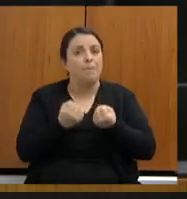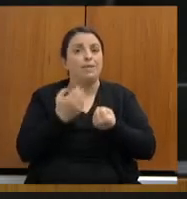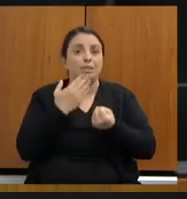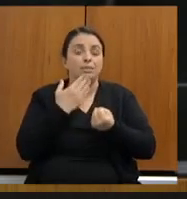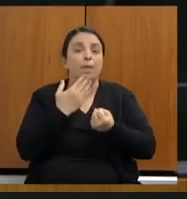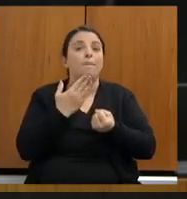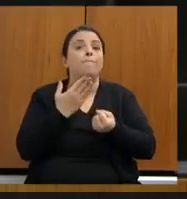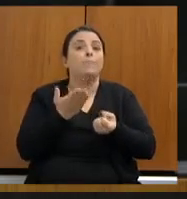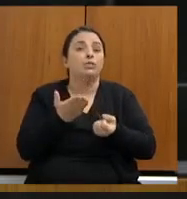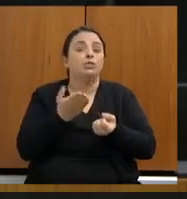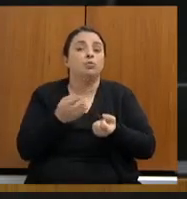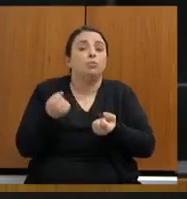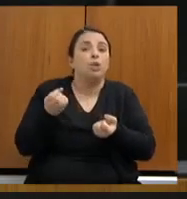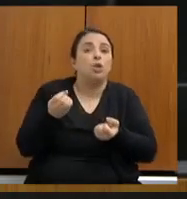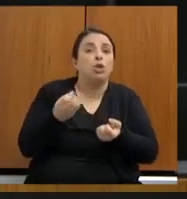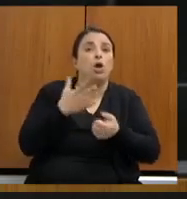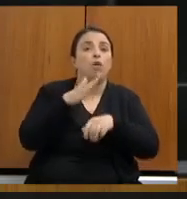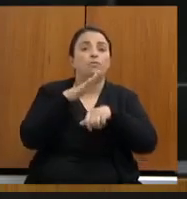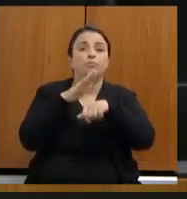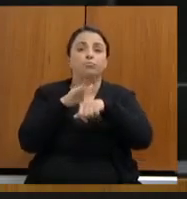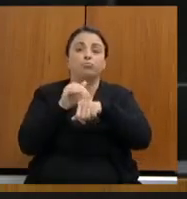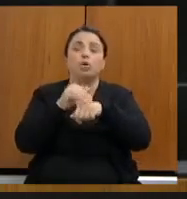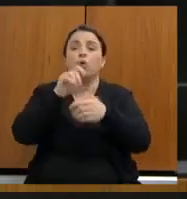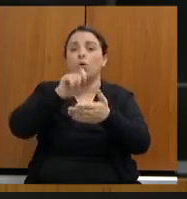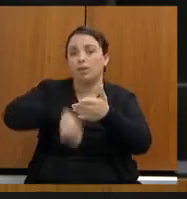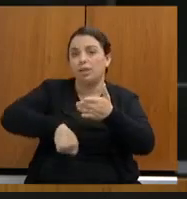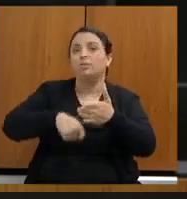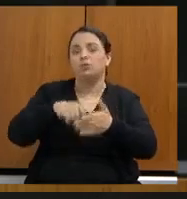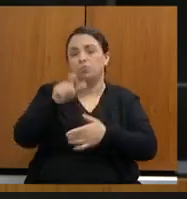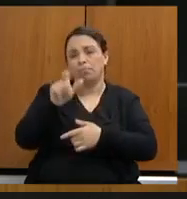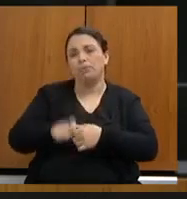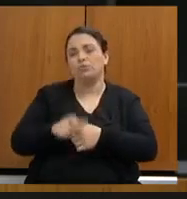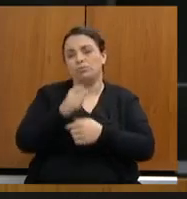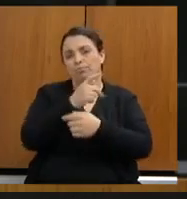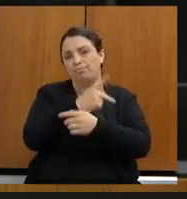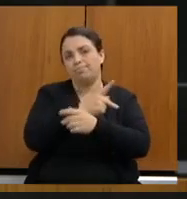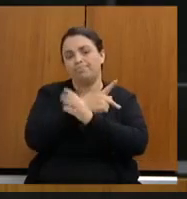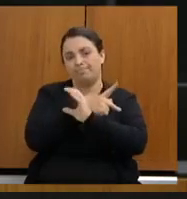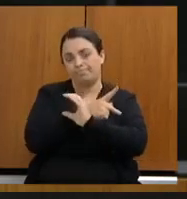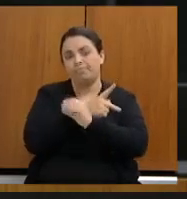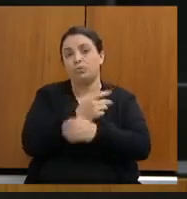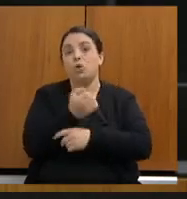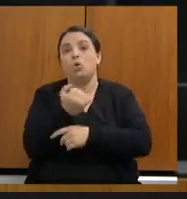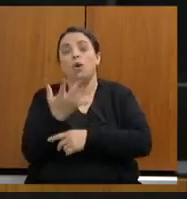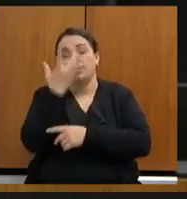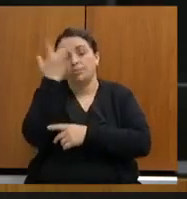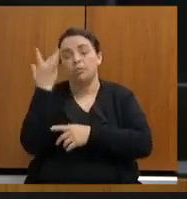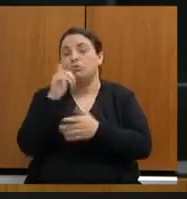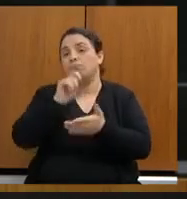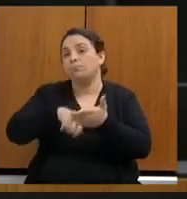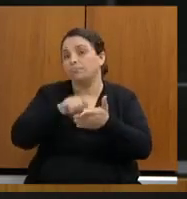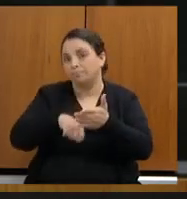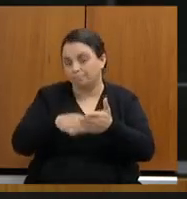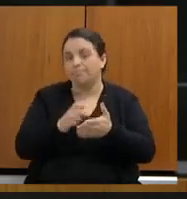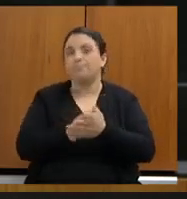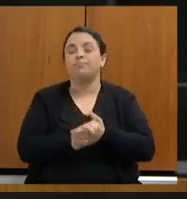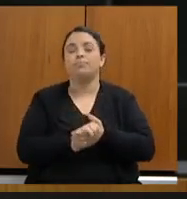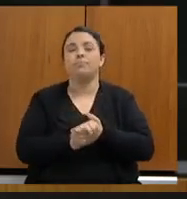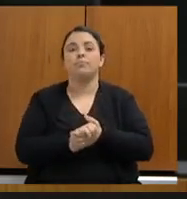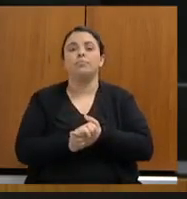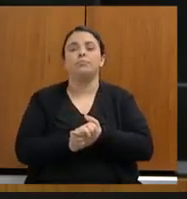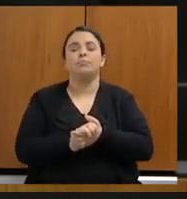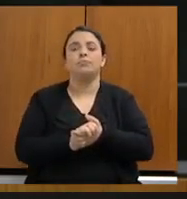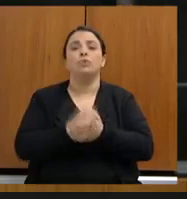para os novos efetivos e a quantidade de plantão regionalizado implementação do